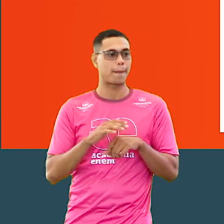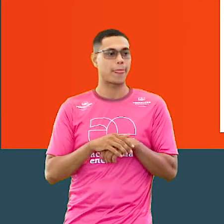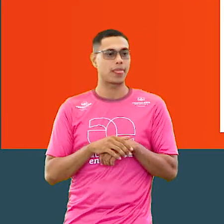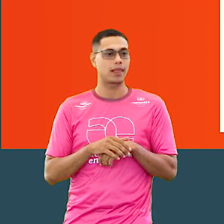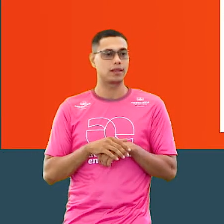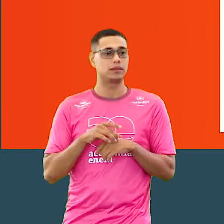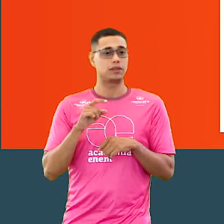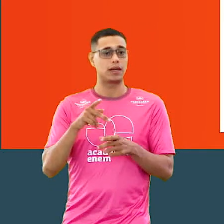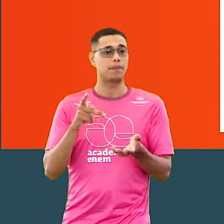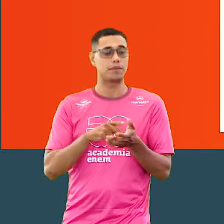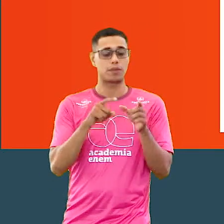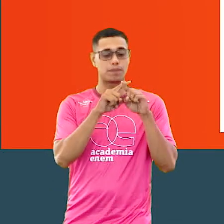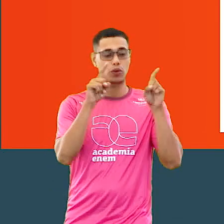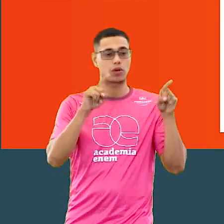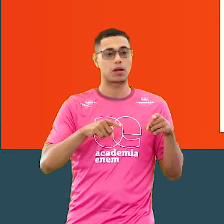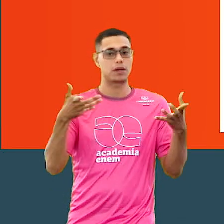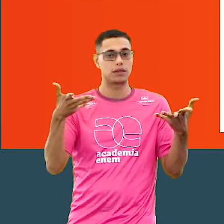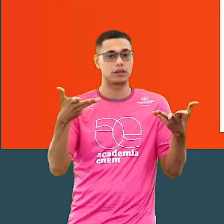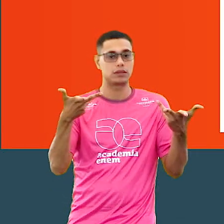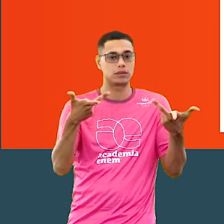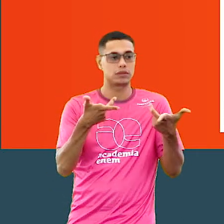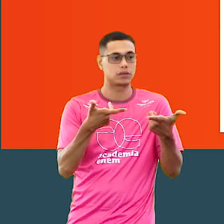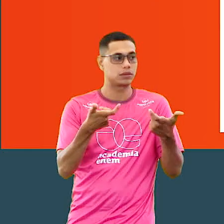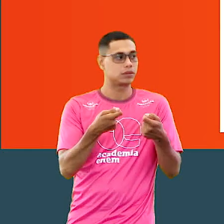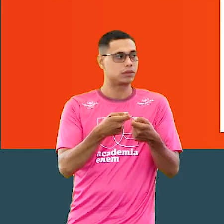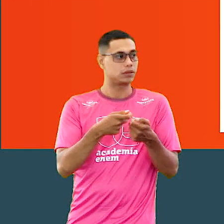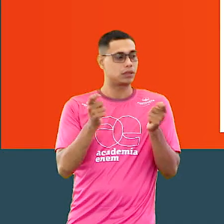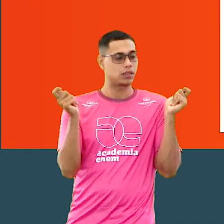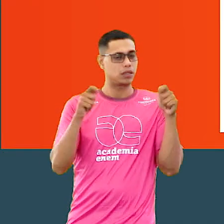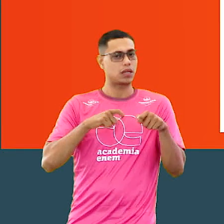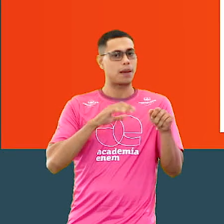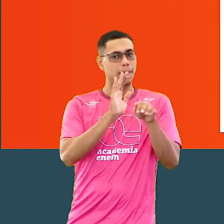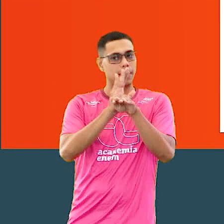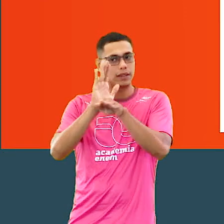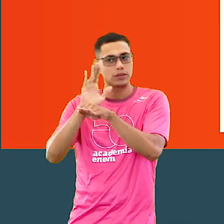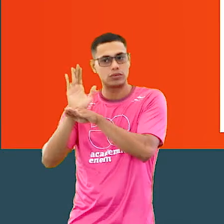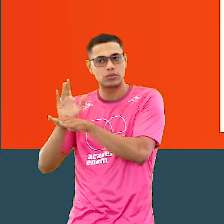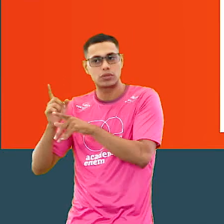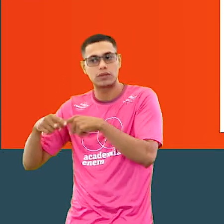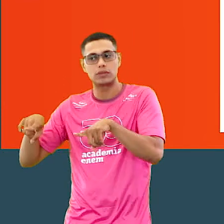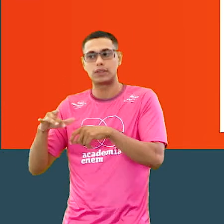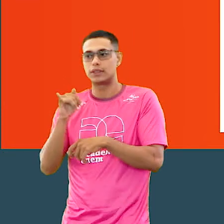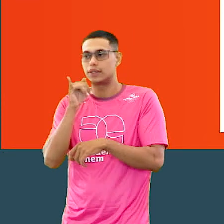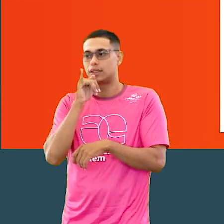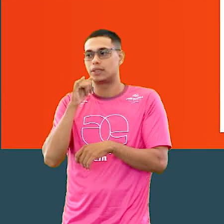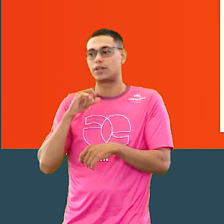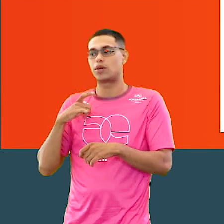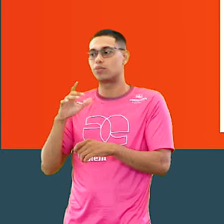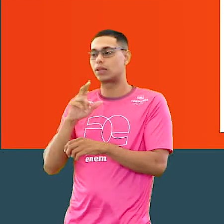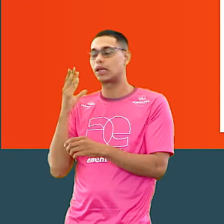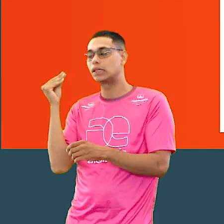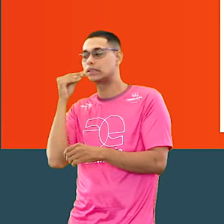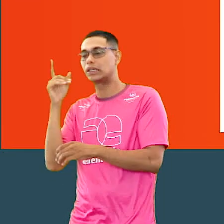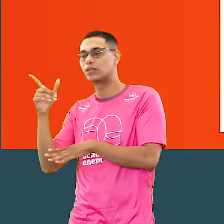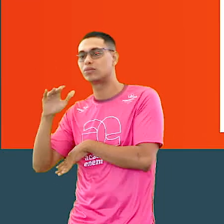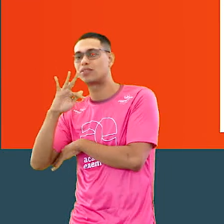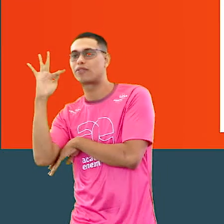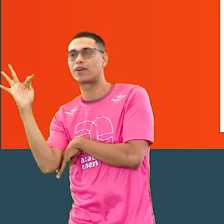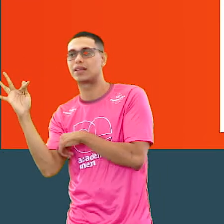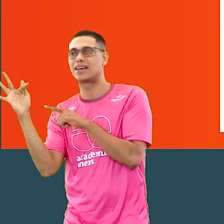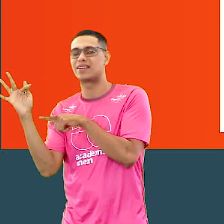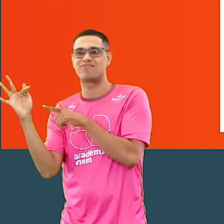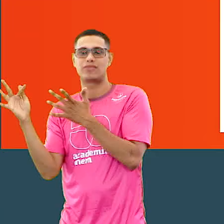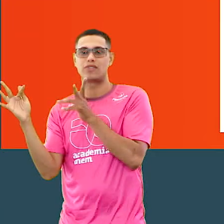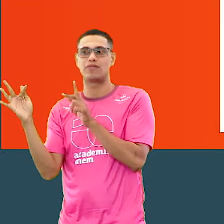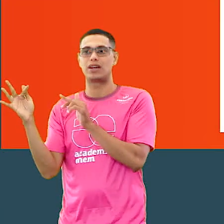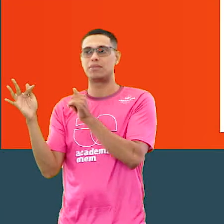grandes programas que podem lhe ajudar. Não consegui em uma federal, vou cruzar meus braços,